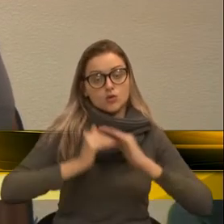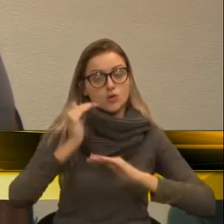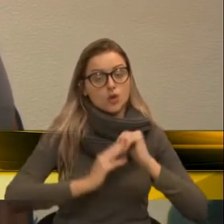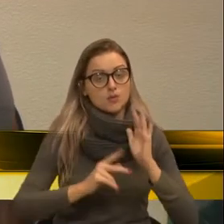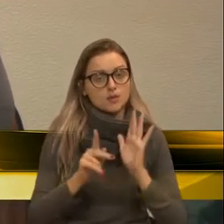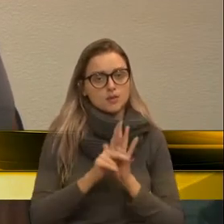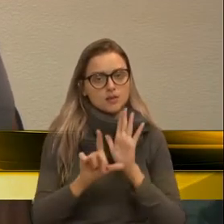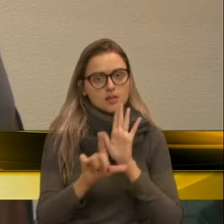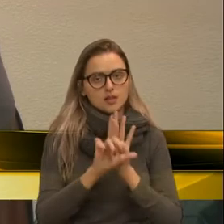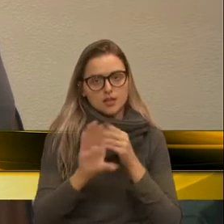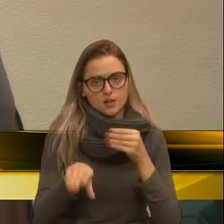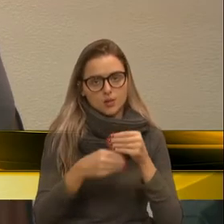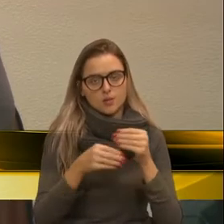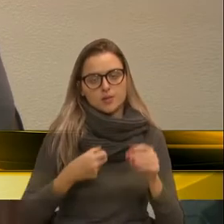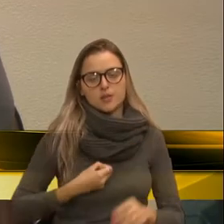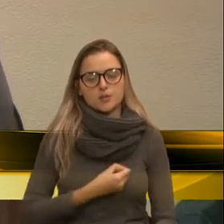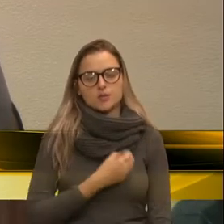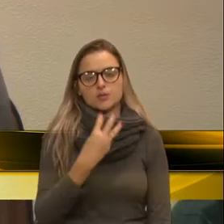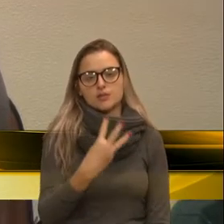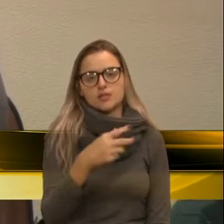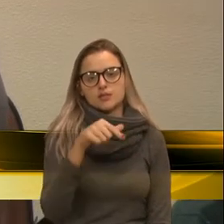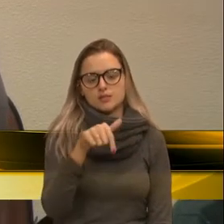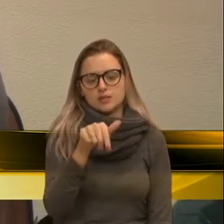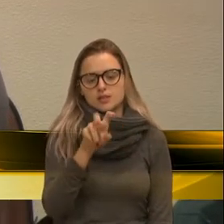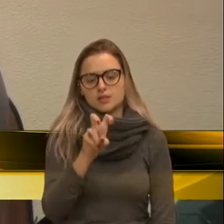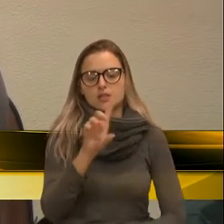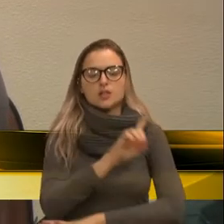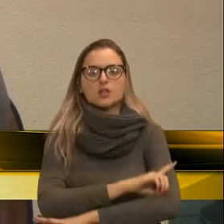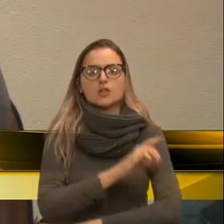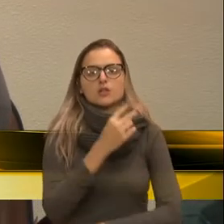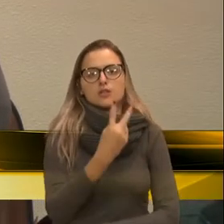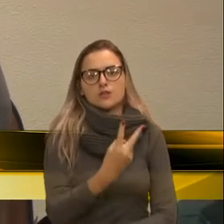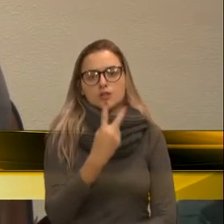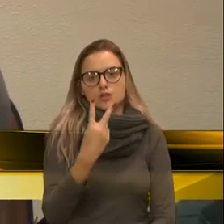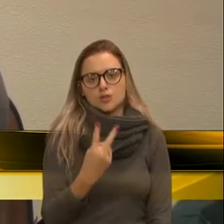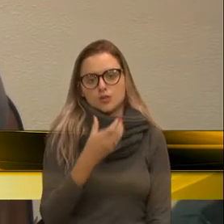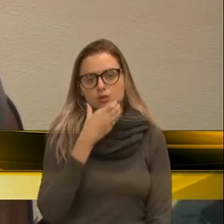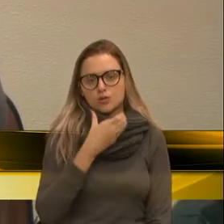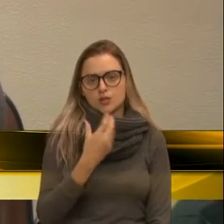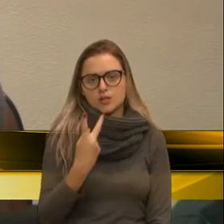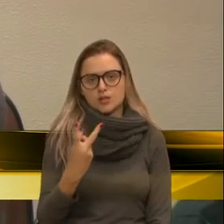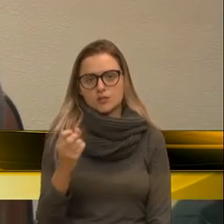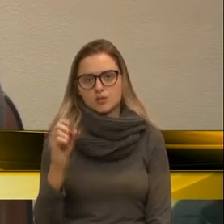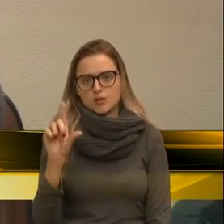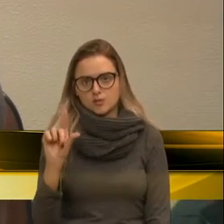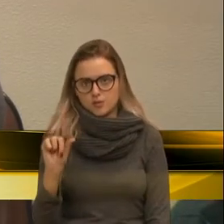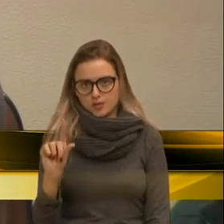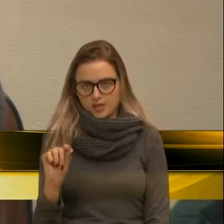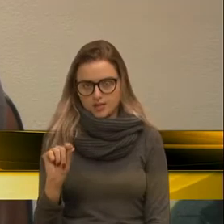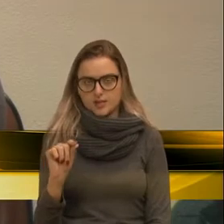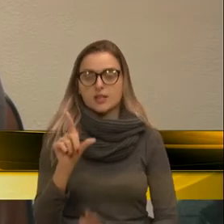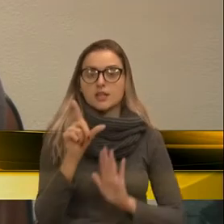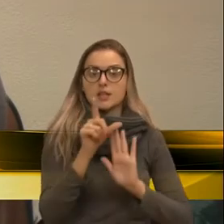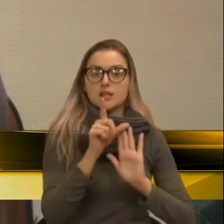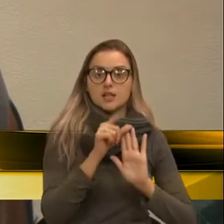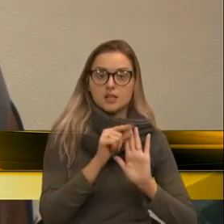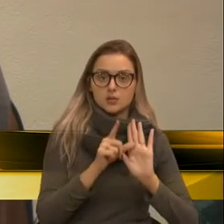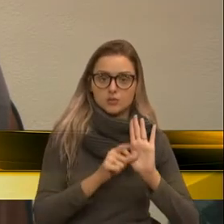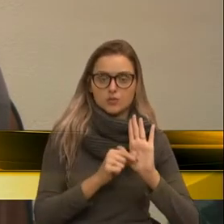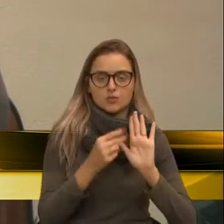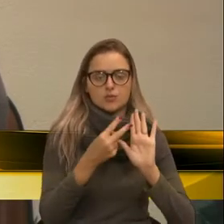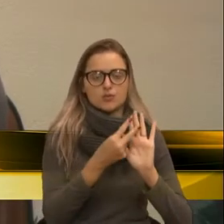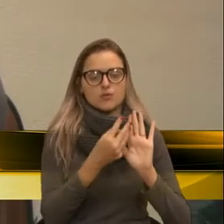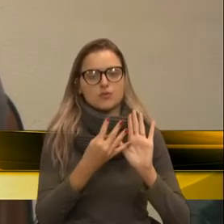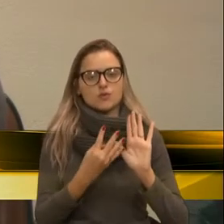Lei Complementar número 375, de 22 de dezembro de 2010, que em seu artigo